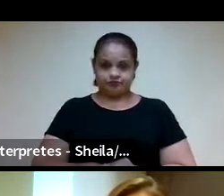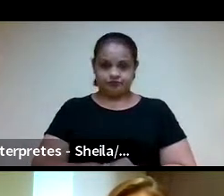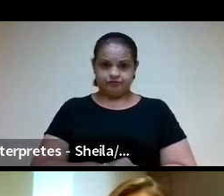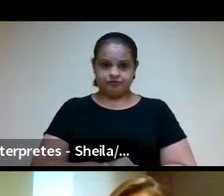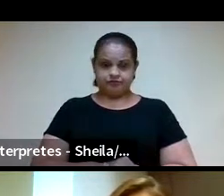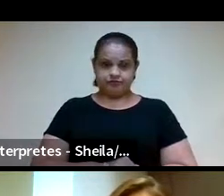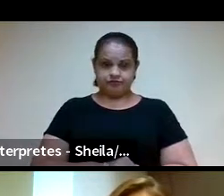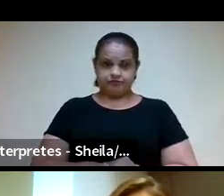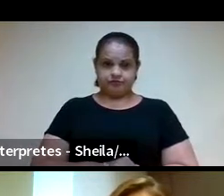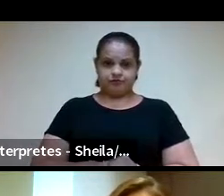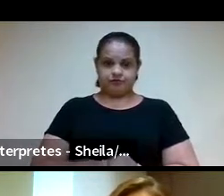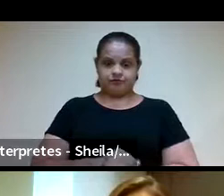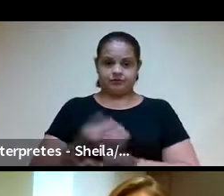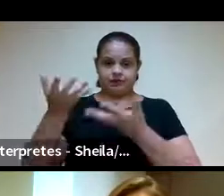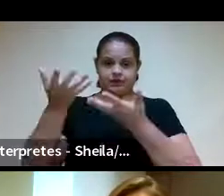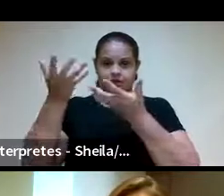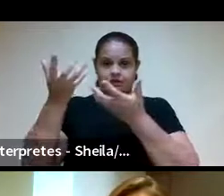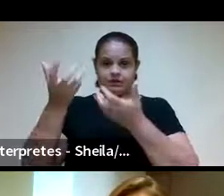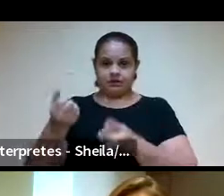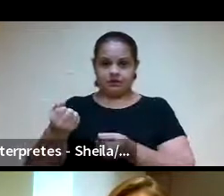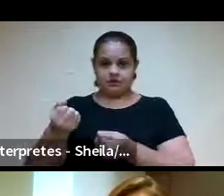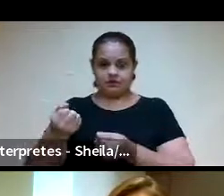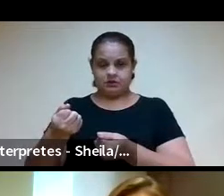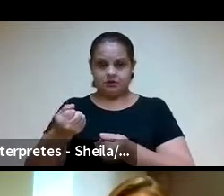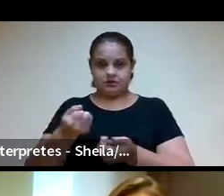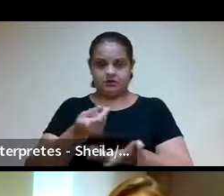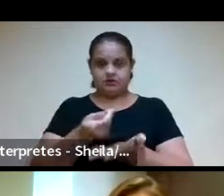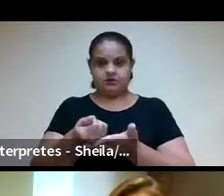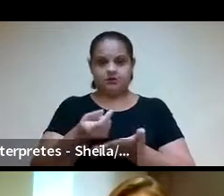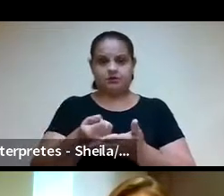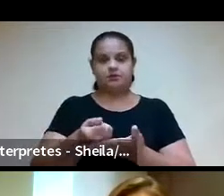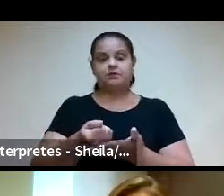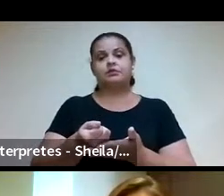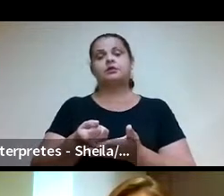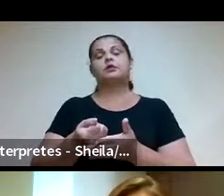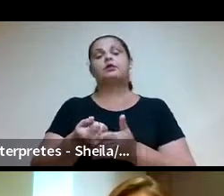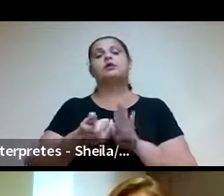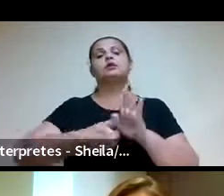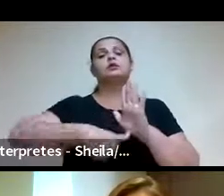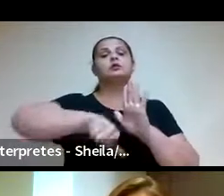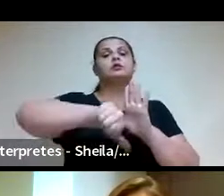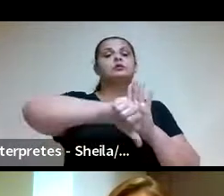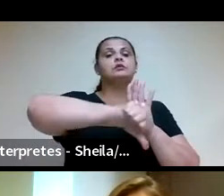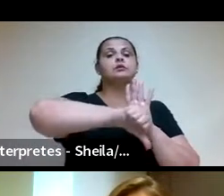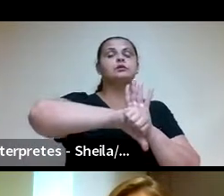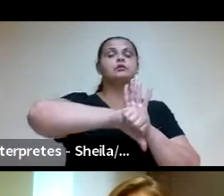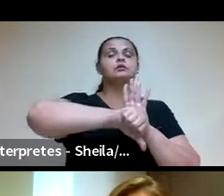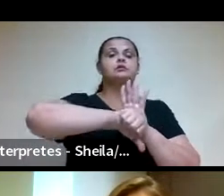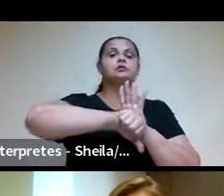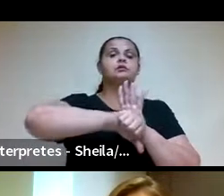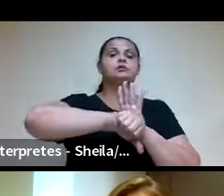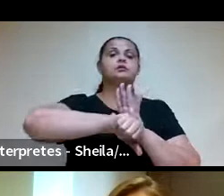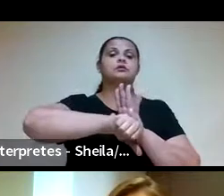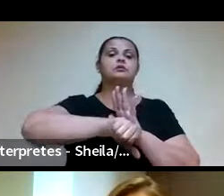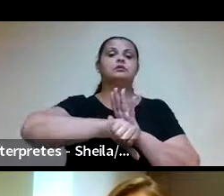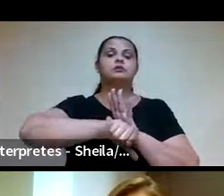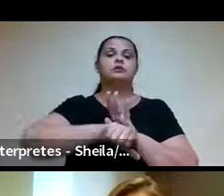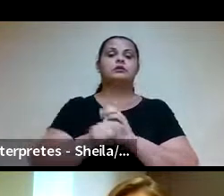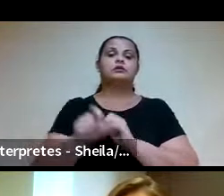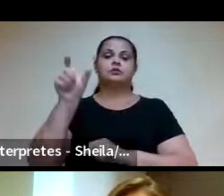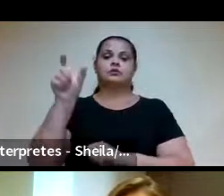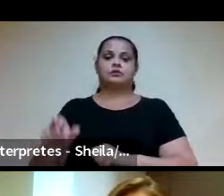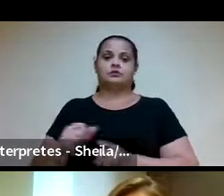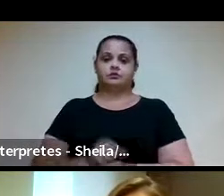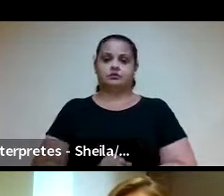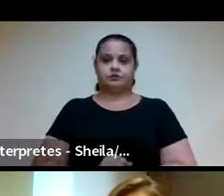de acatar a preliminar de ilegitimidade ad causa do recorrente. Doutor